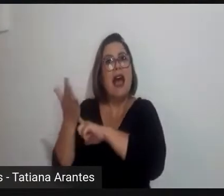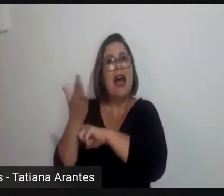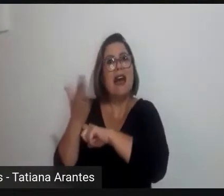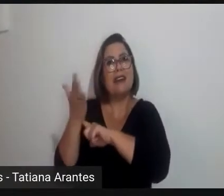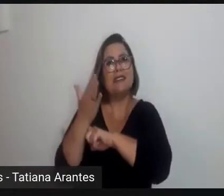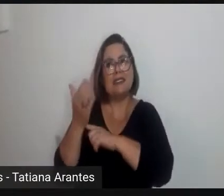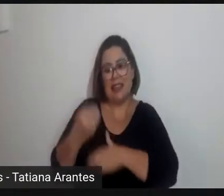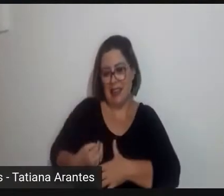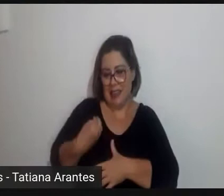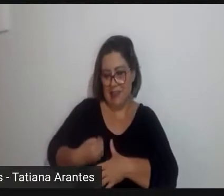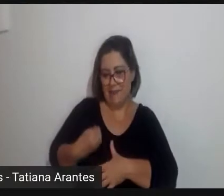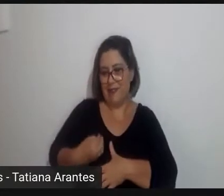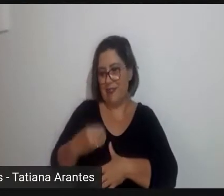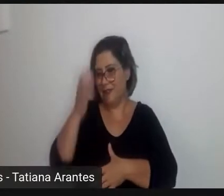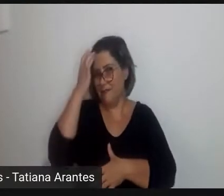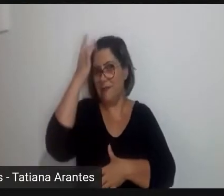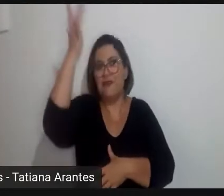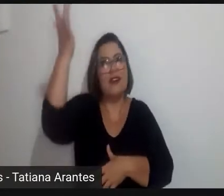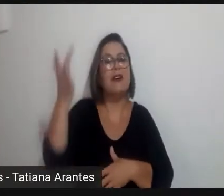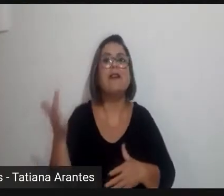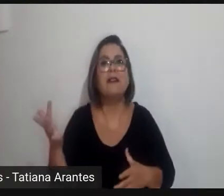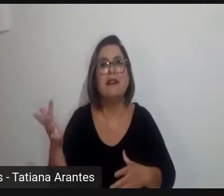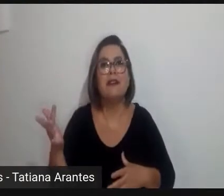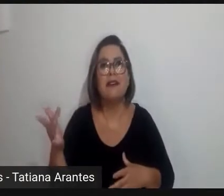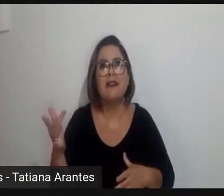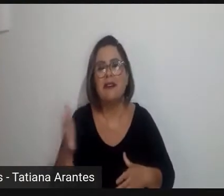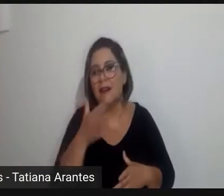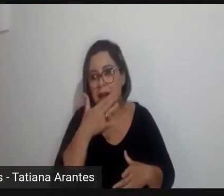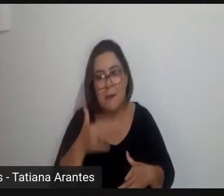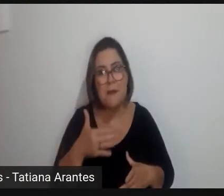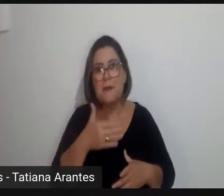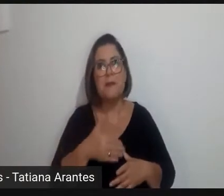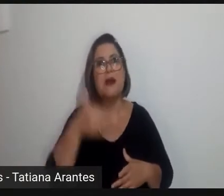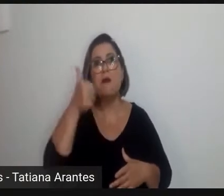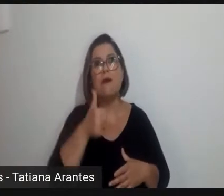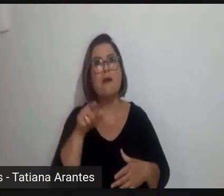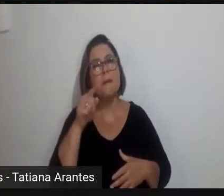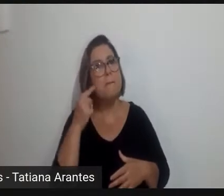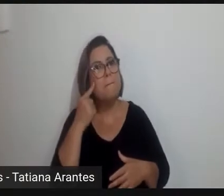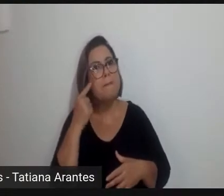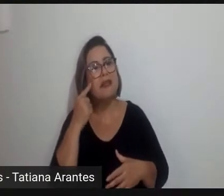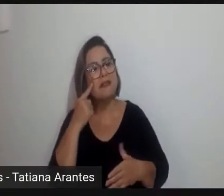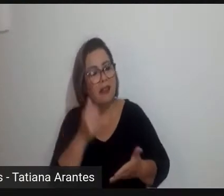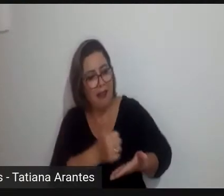um recurso fantástico, essa questão também, porque vai evitar